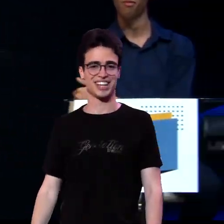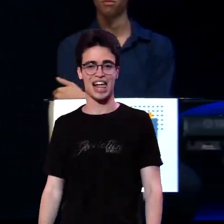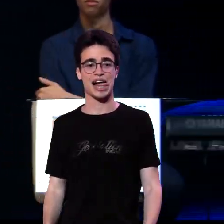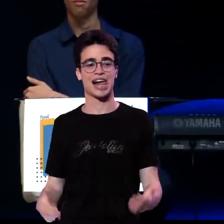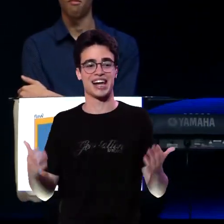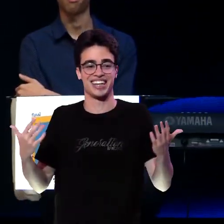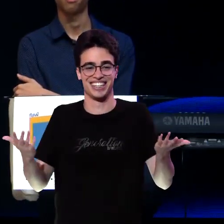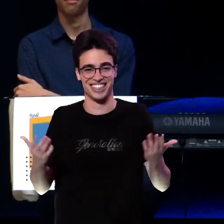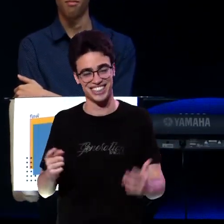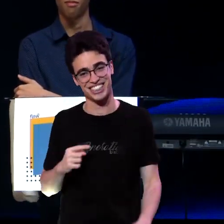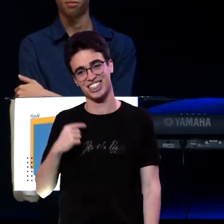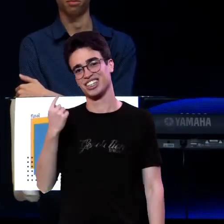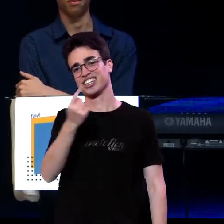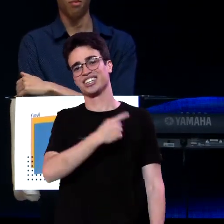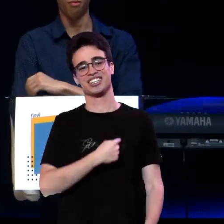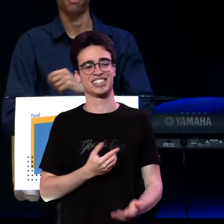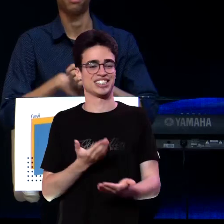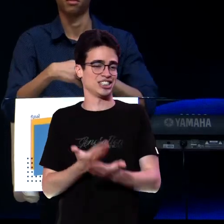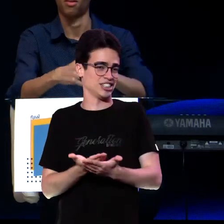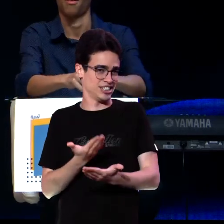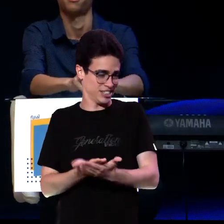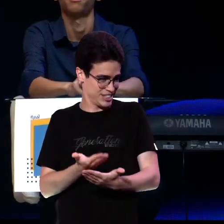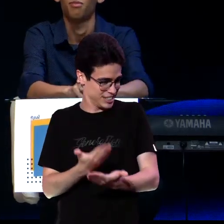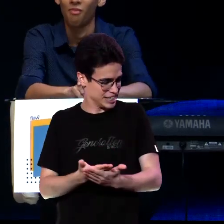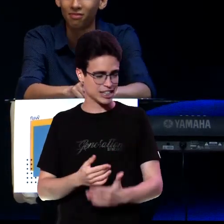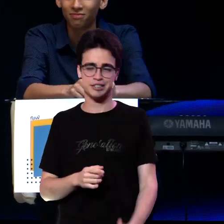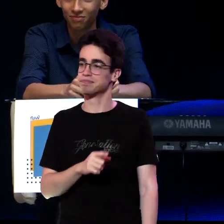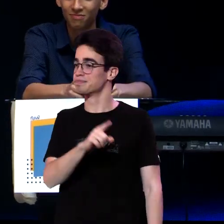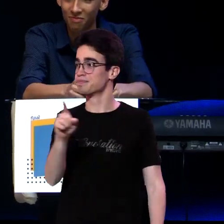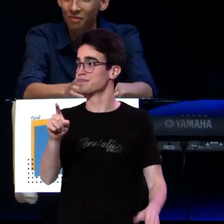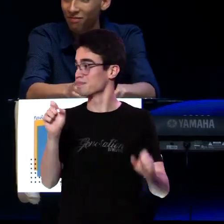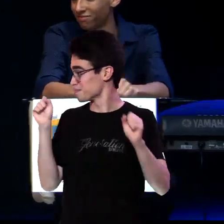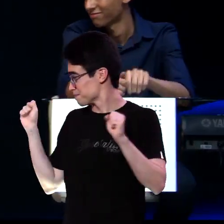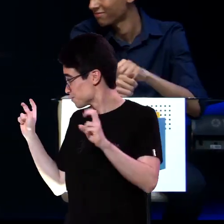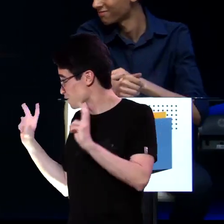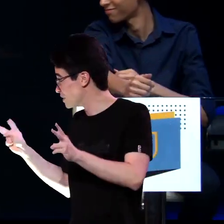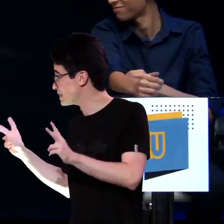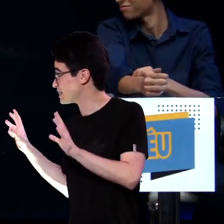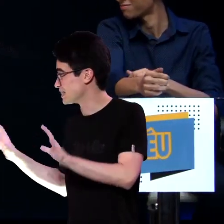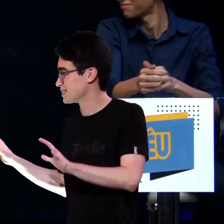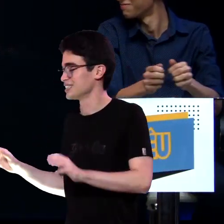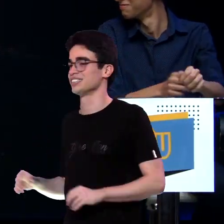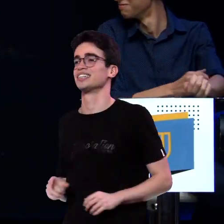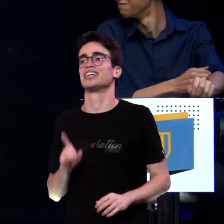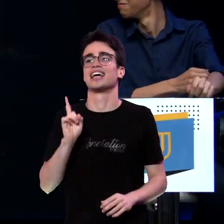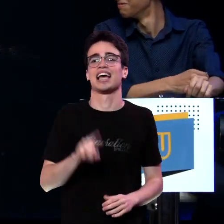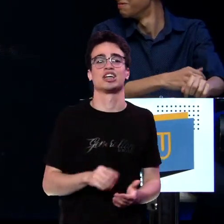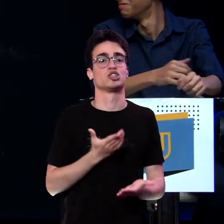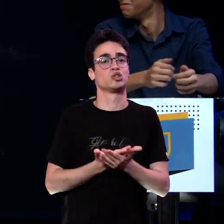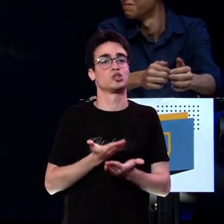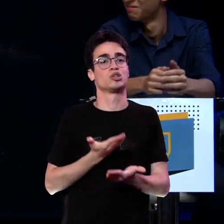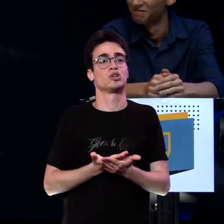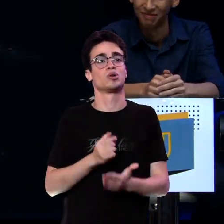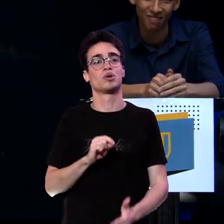Nós vamos estudar, vocês continuam aí, o livro de Jó.